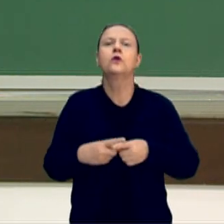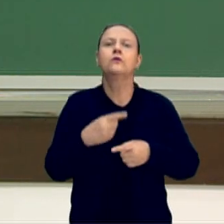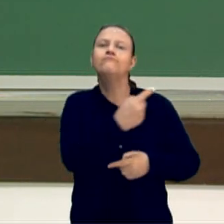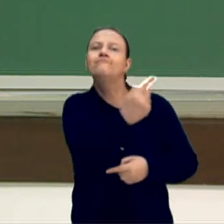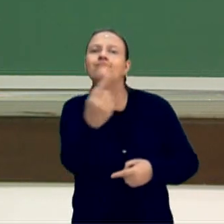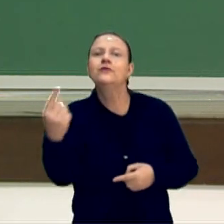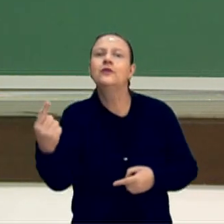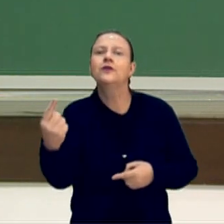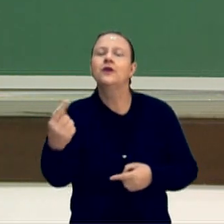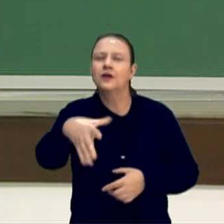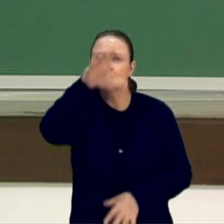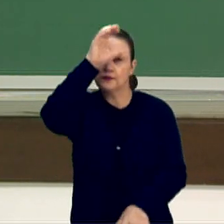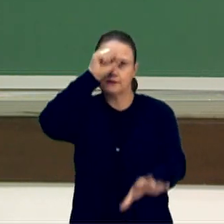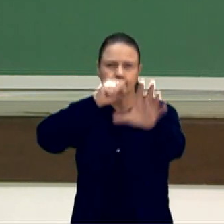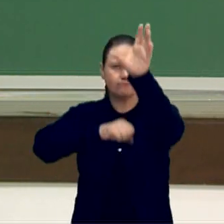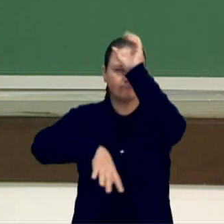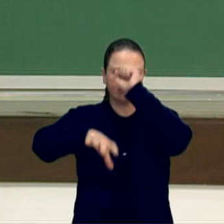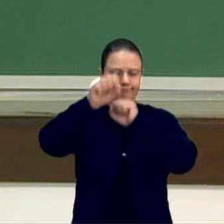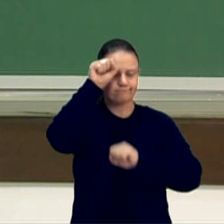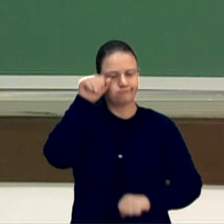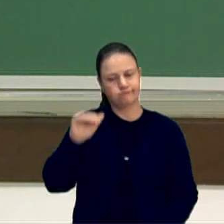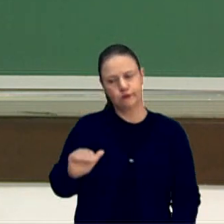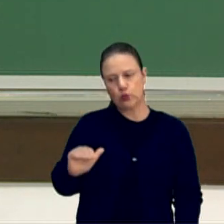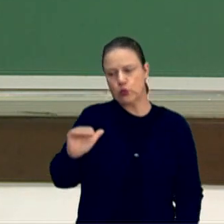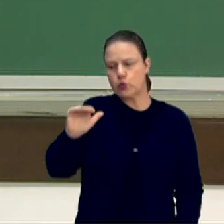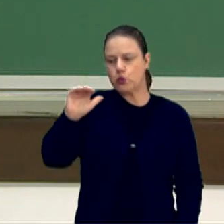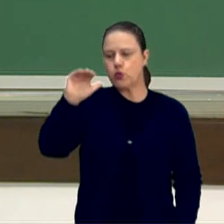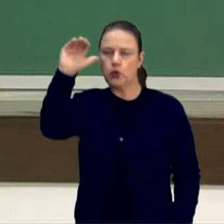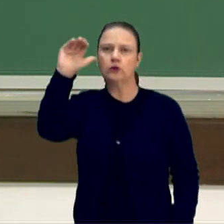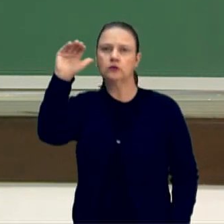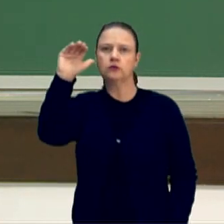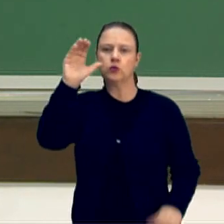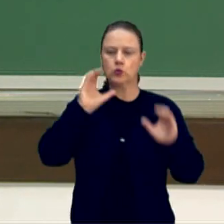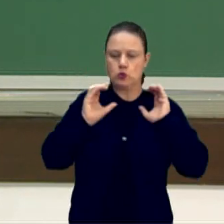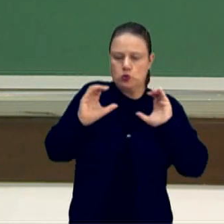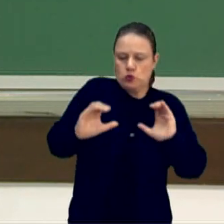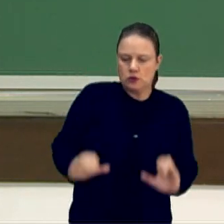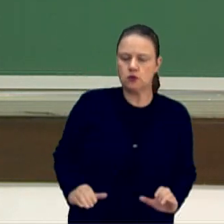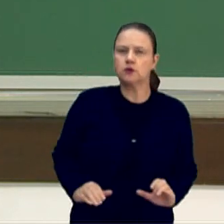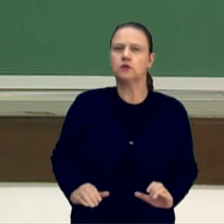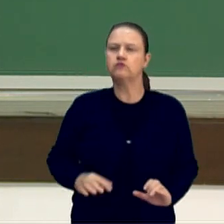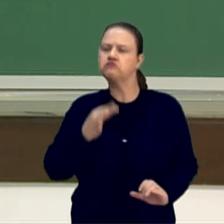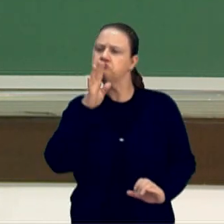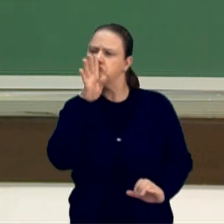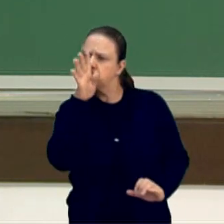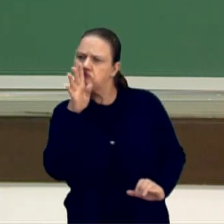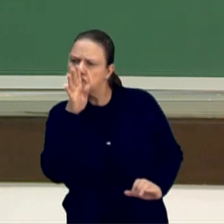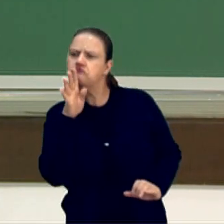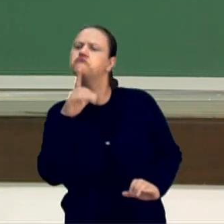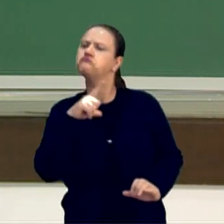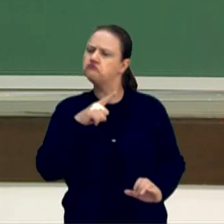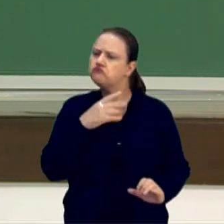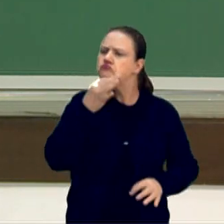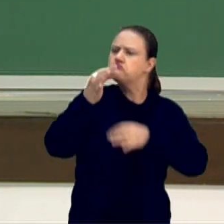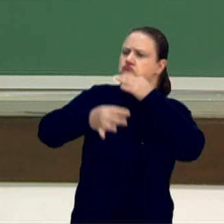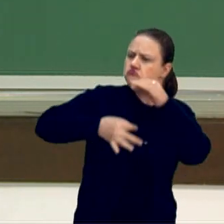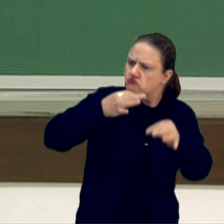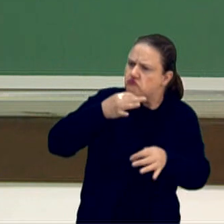maneira tal, a se transformar num cidadão crítico e que principalmente vai estar